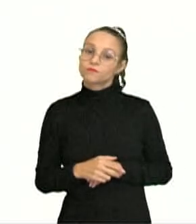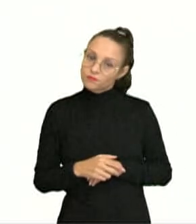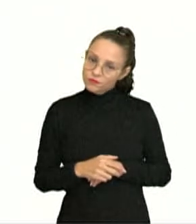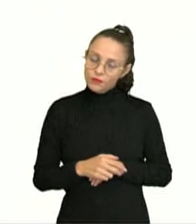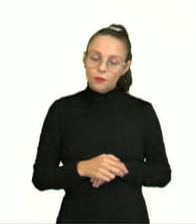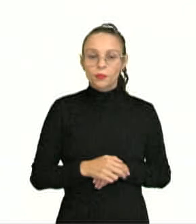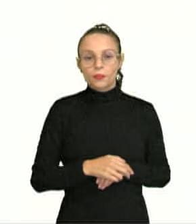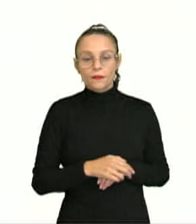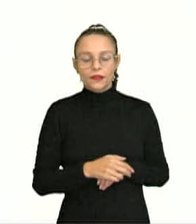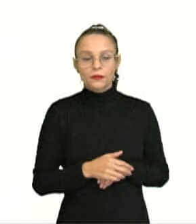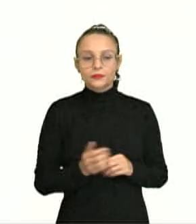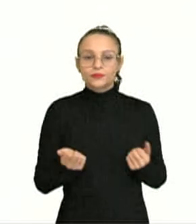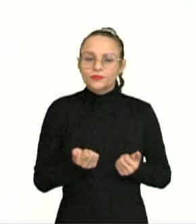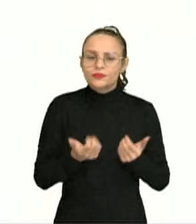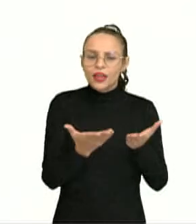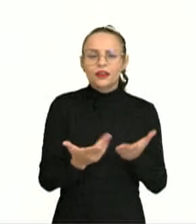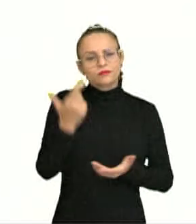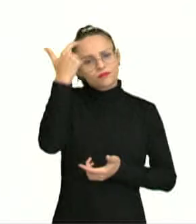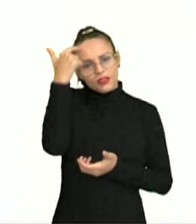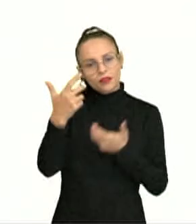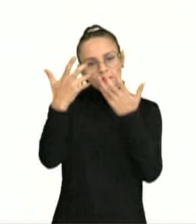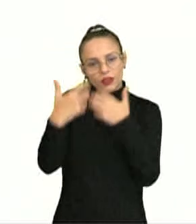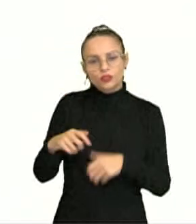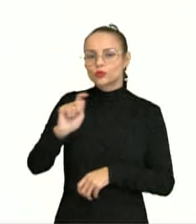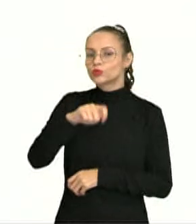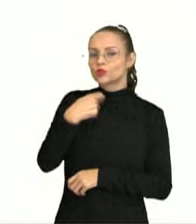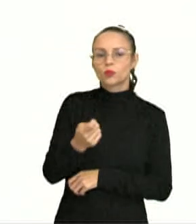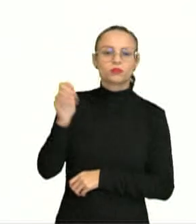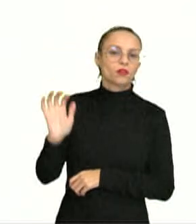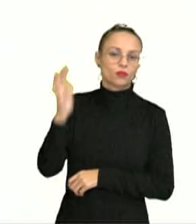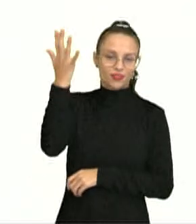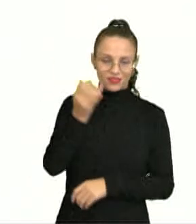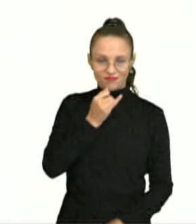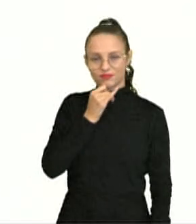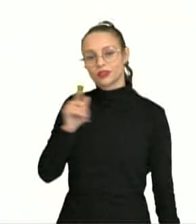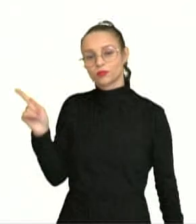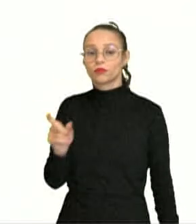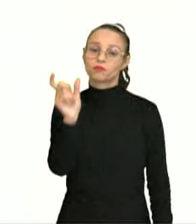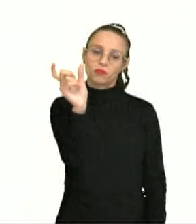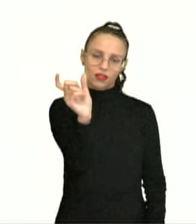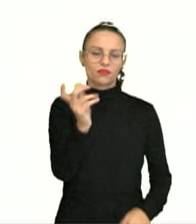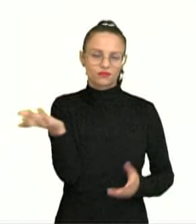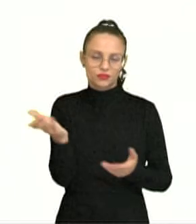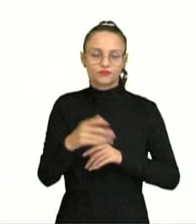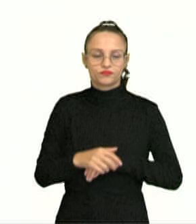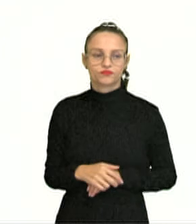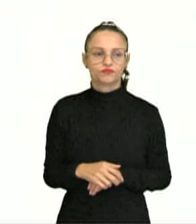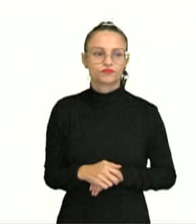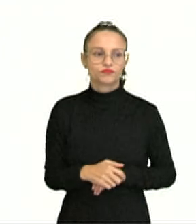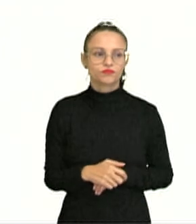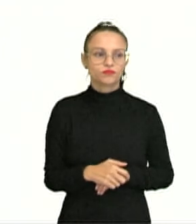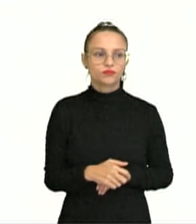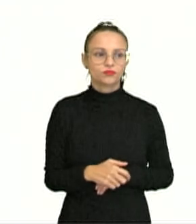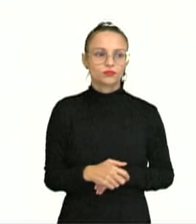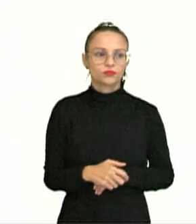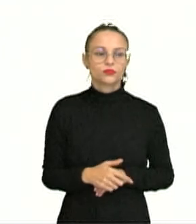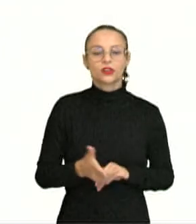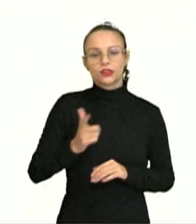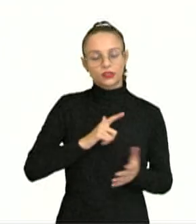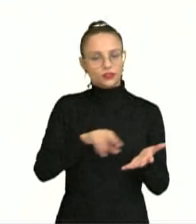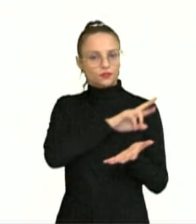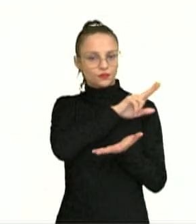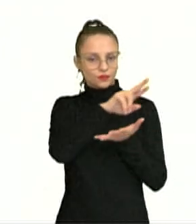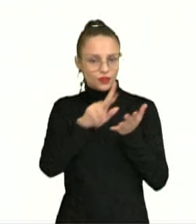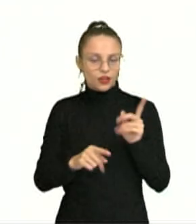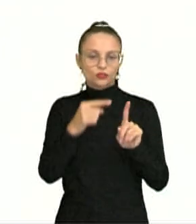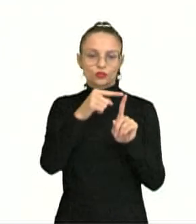leitor refletir sobre algum acontecimento. No nosso caso aqui, a palavra defenestração. Existem vários